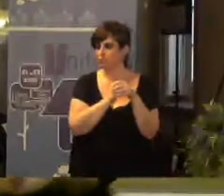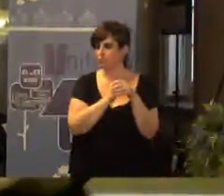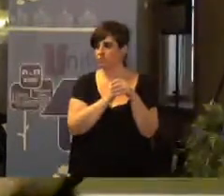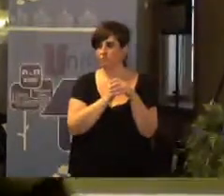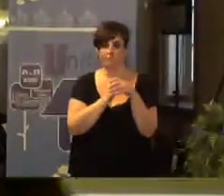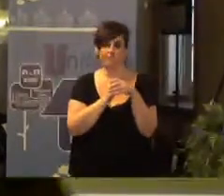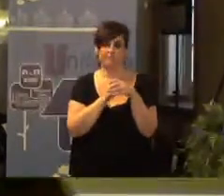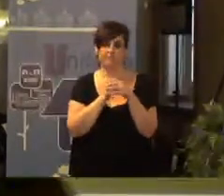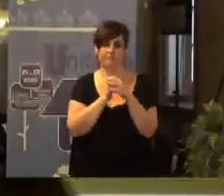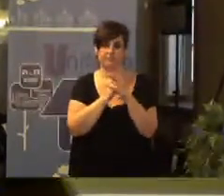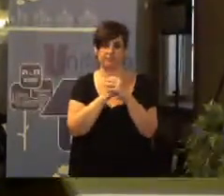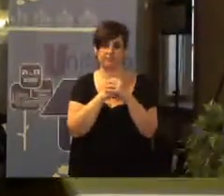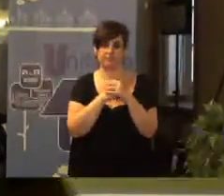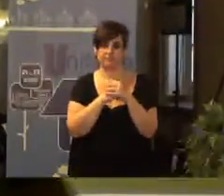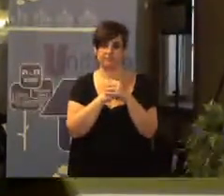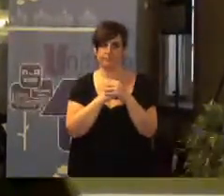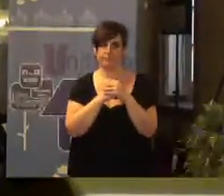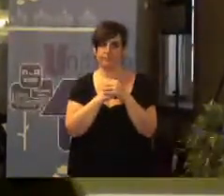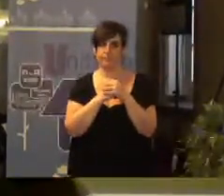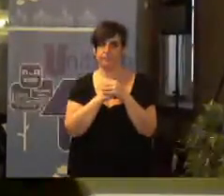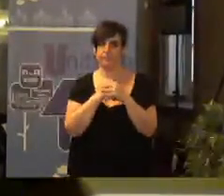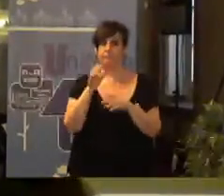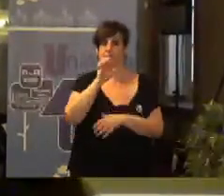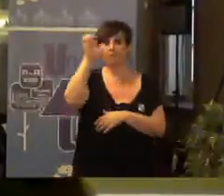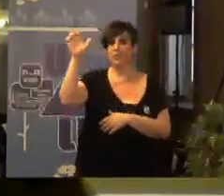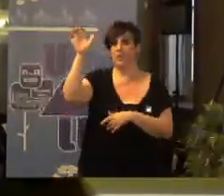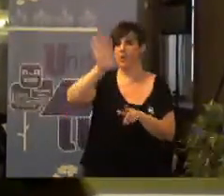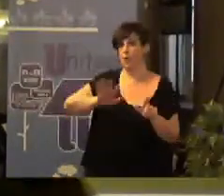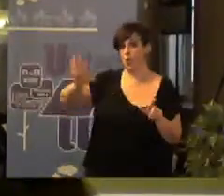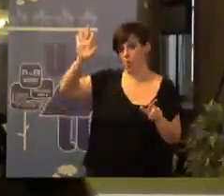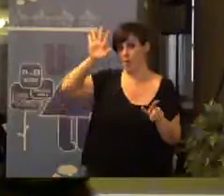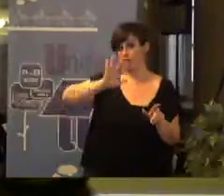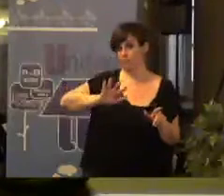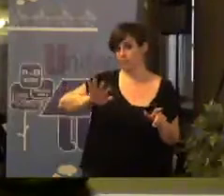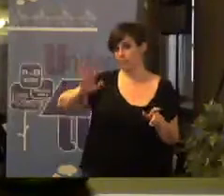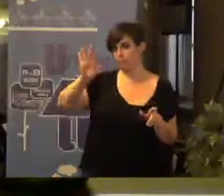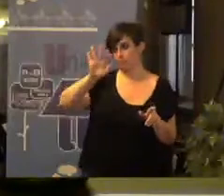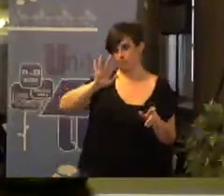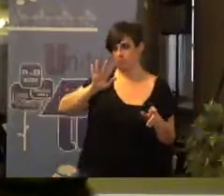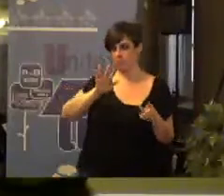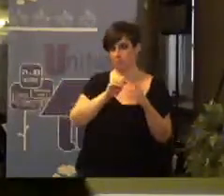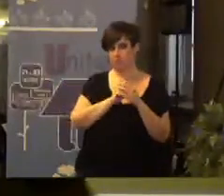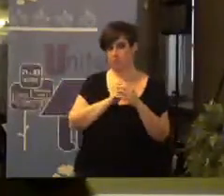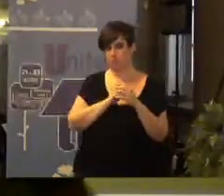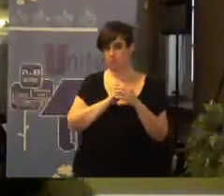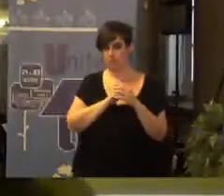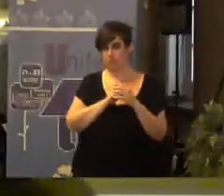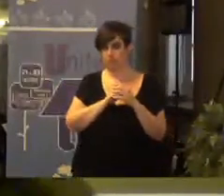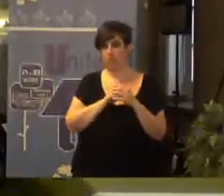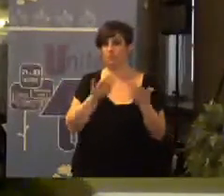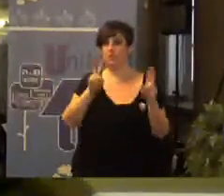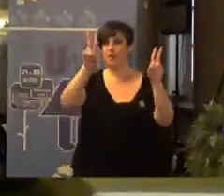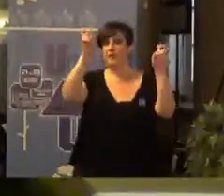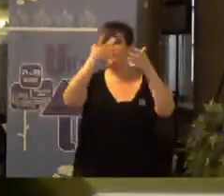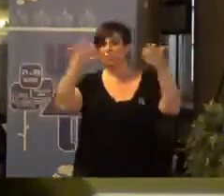Sim. Ok? Na Europa há um bocadinho a mesma sensação. The Winter is Coming. Não é só na